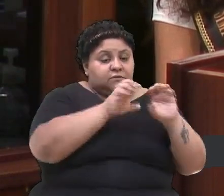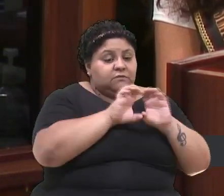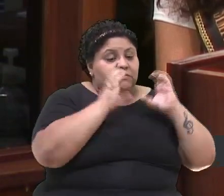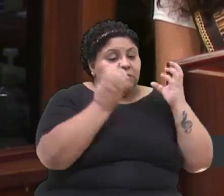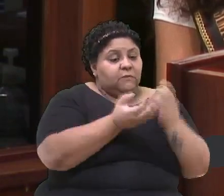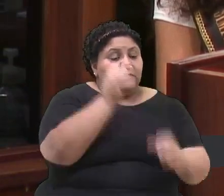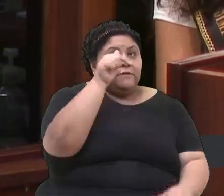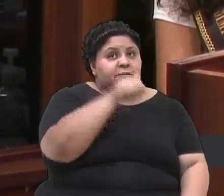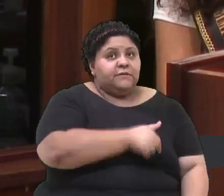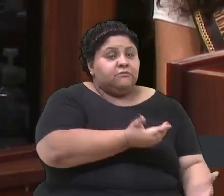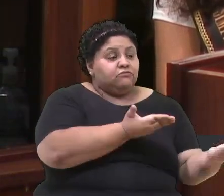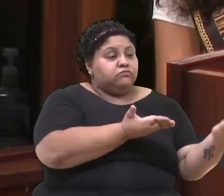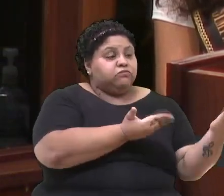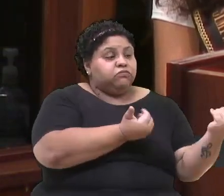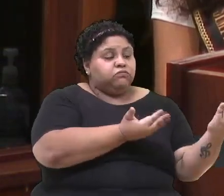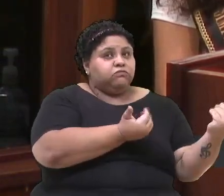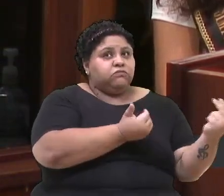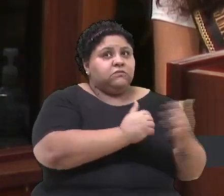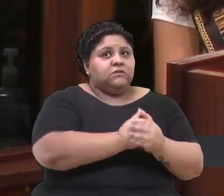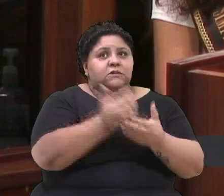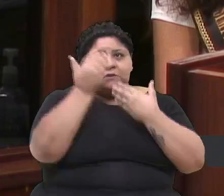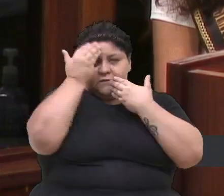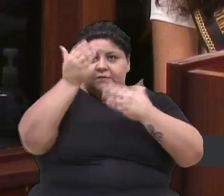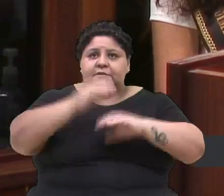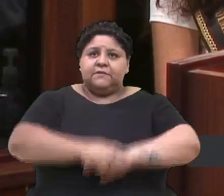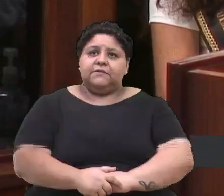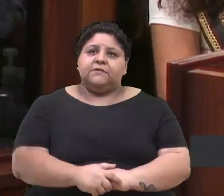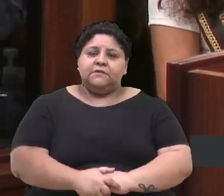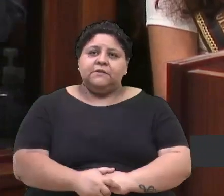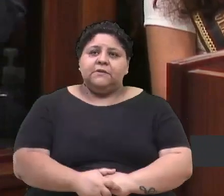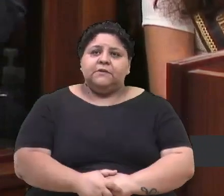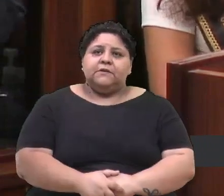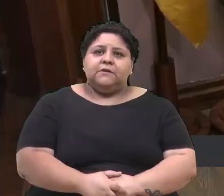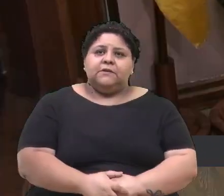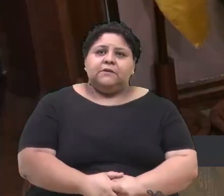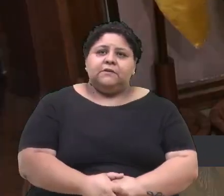comunitarismo, os jovens no comunitarismo. Muito obrigada.